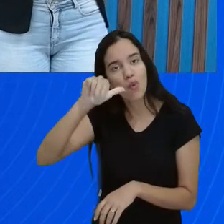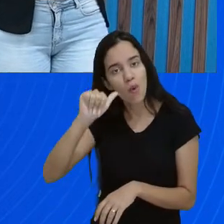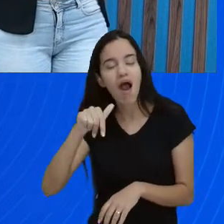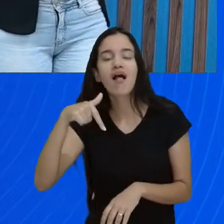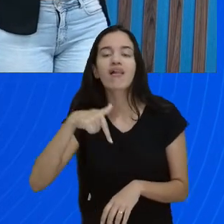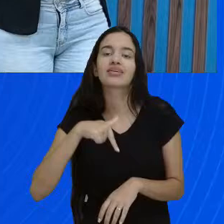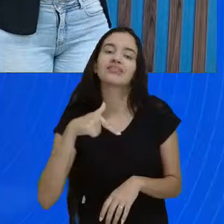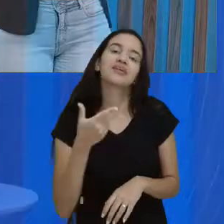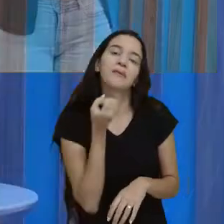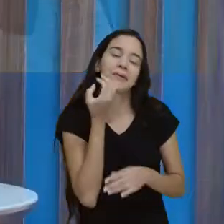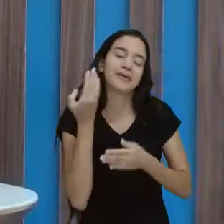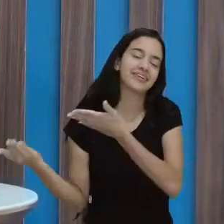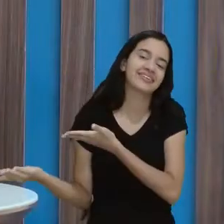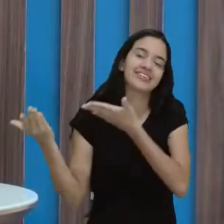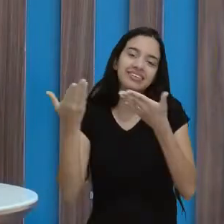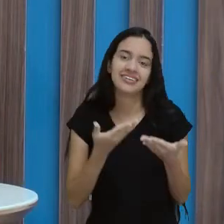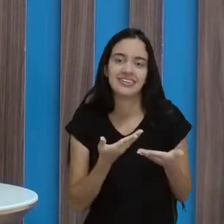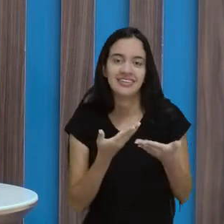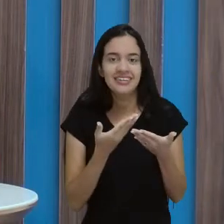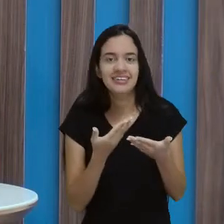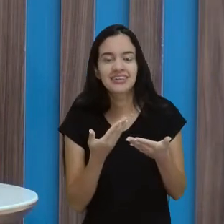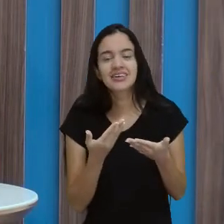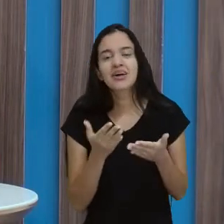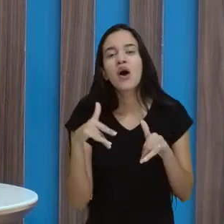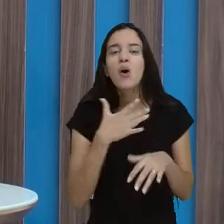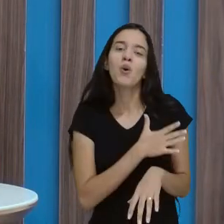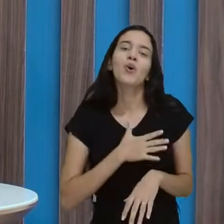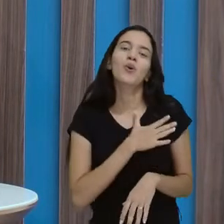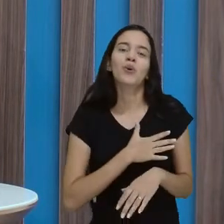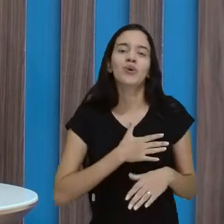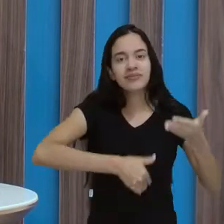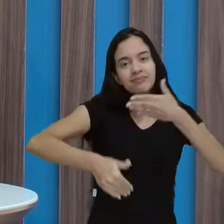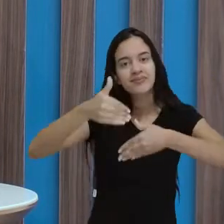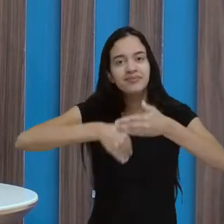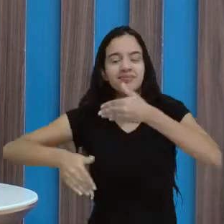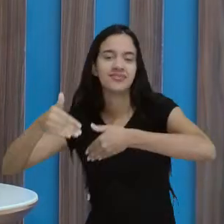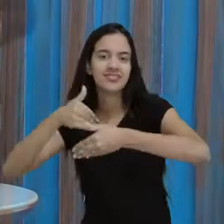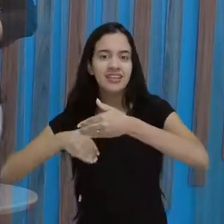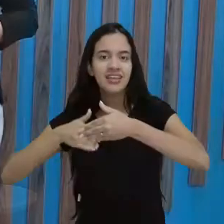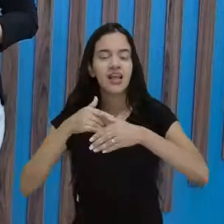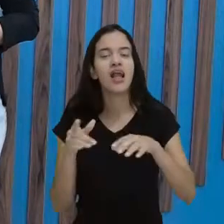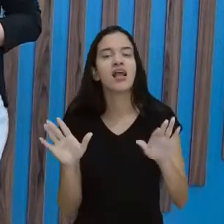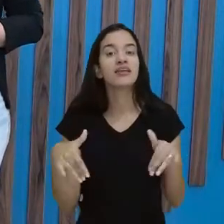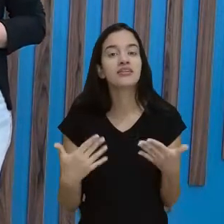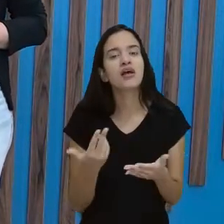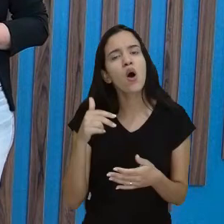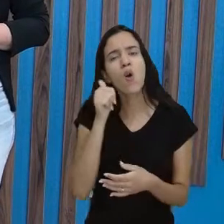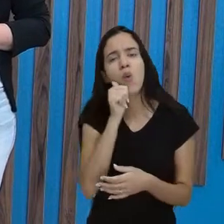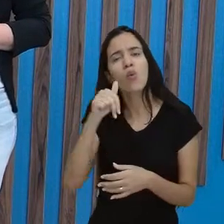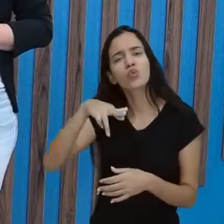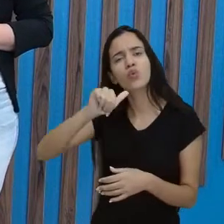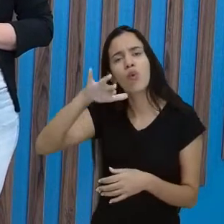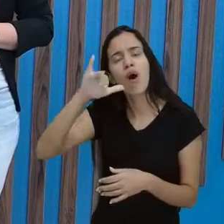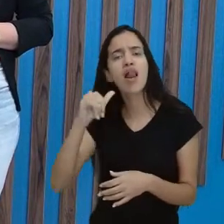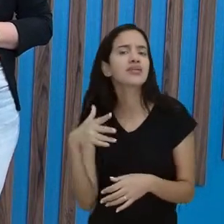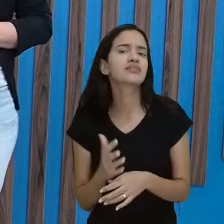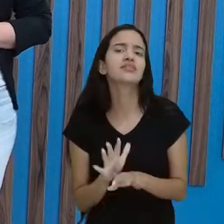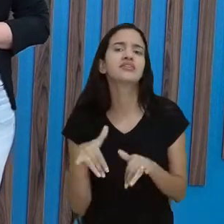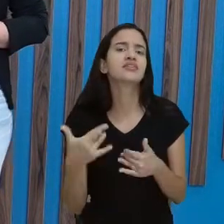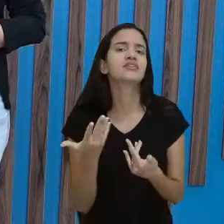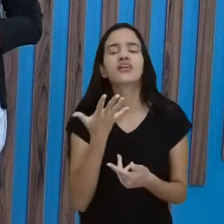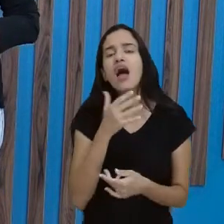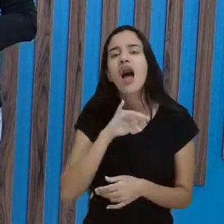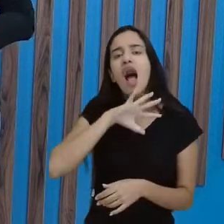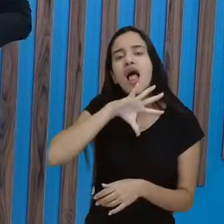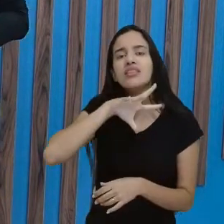muito bem-vinda, Nuala. Bem-vinda, Nuala. Gosto muito da sua participação. E aí, Nuala, o que é que esses animais que eu mostrei têm